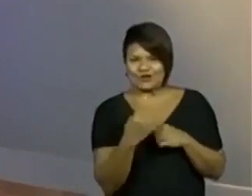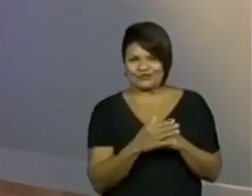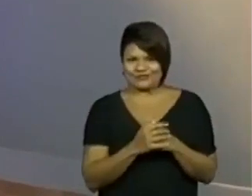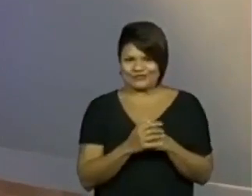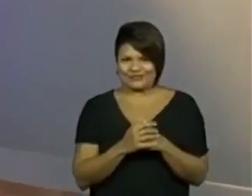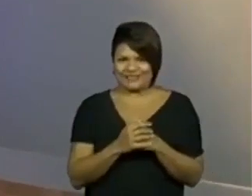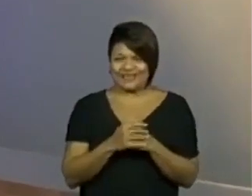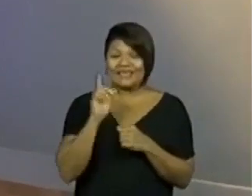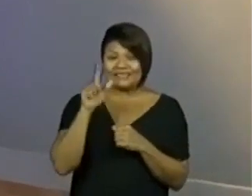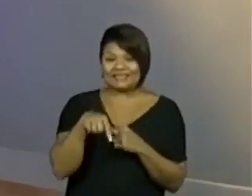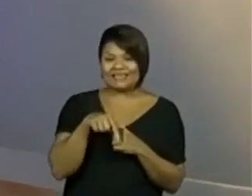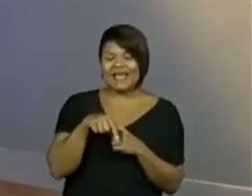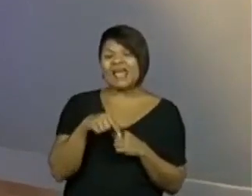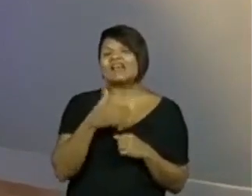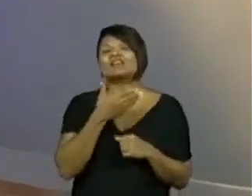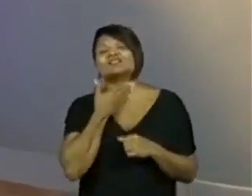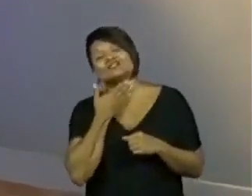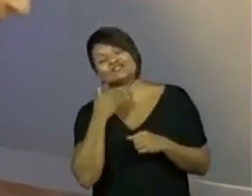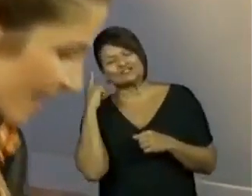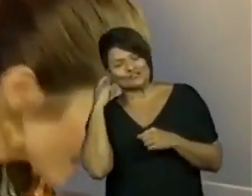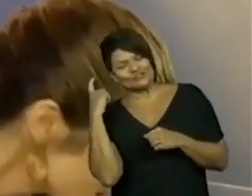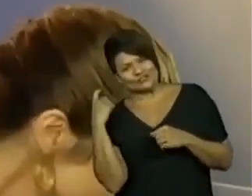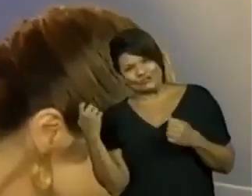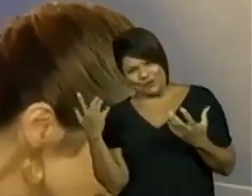que a gente tem no nosso nome.